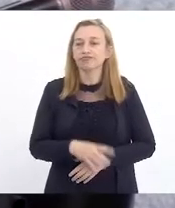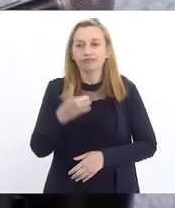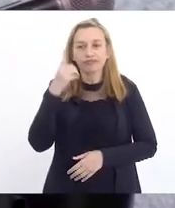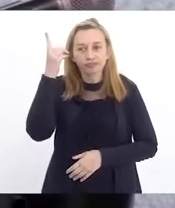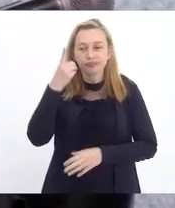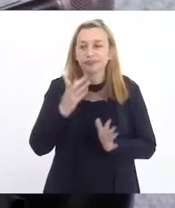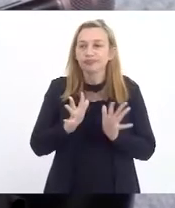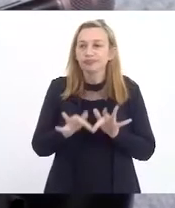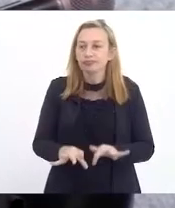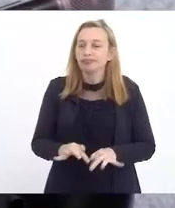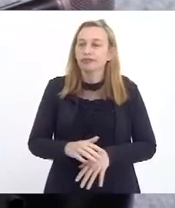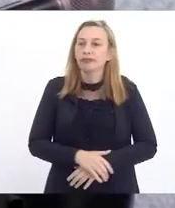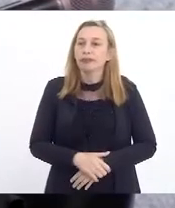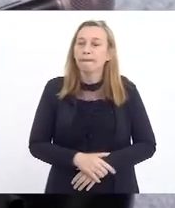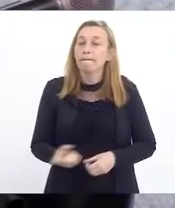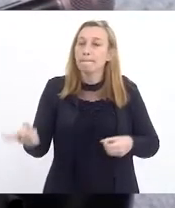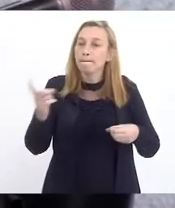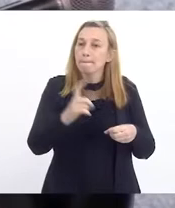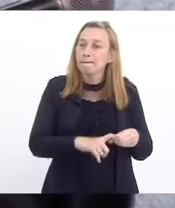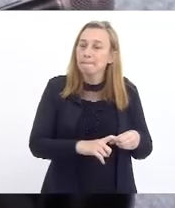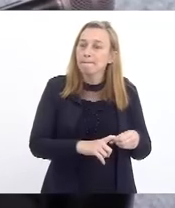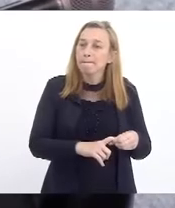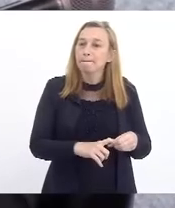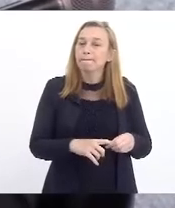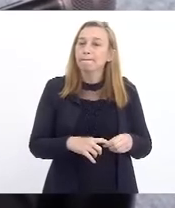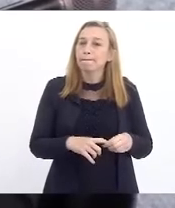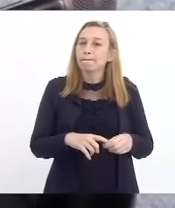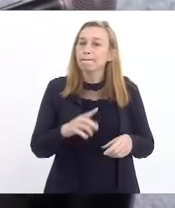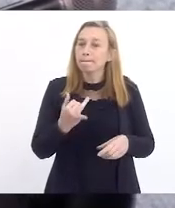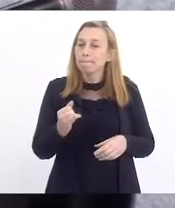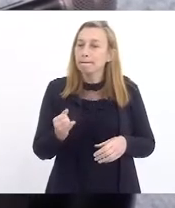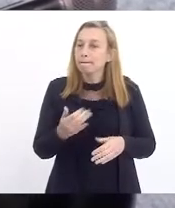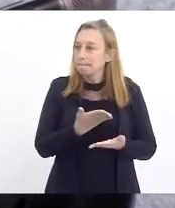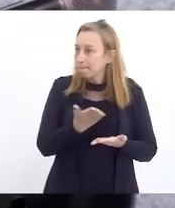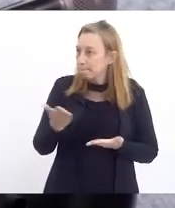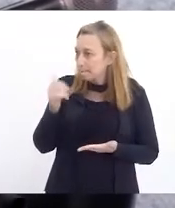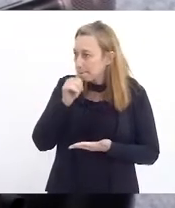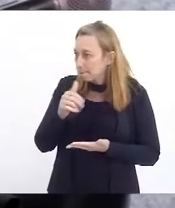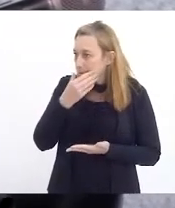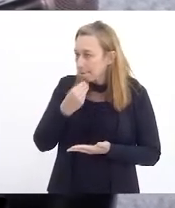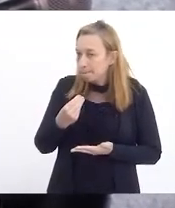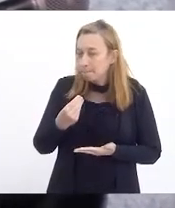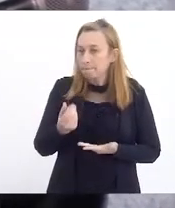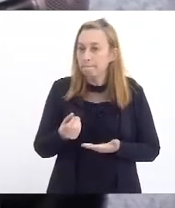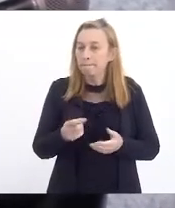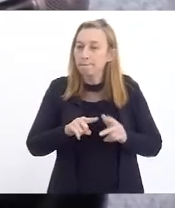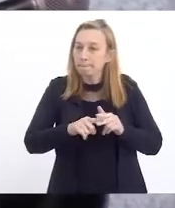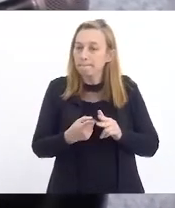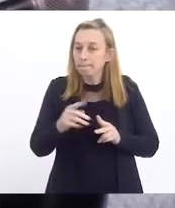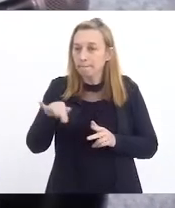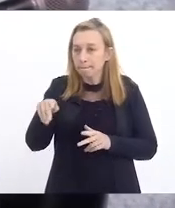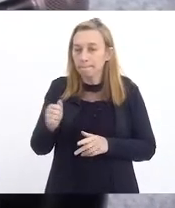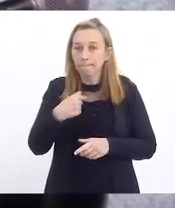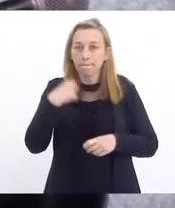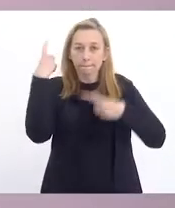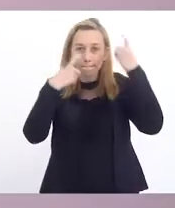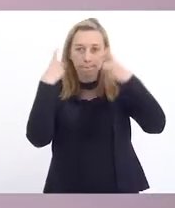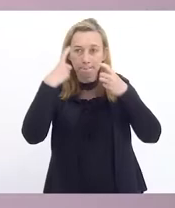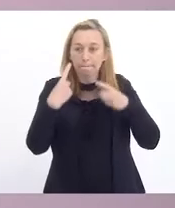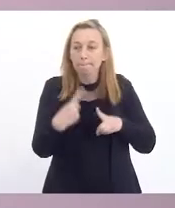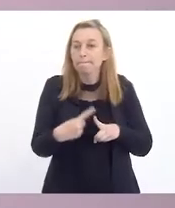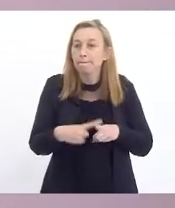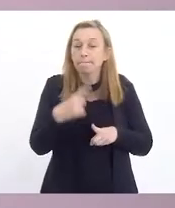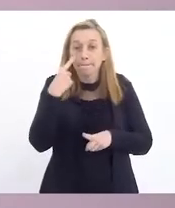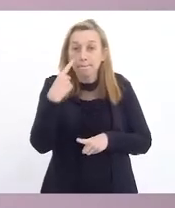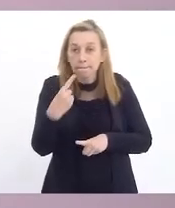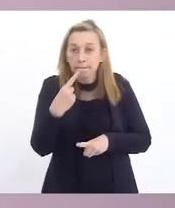para fechar, volto na mesma linha que os senhores e as senhoras, né, regulação da Genersa, fico preocupado porque temos